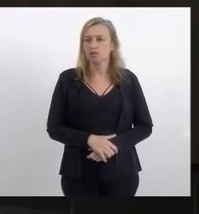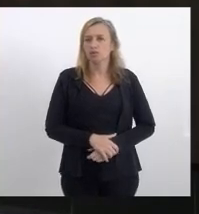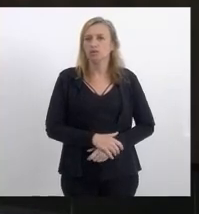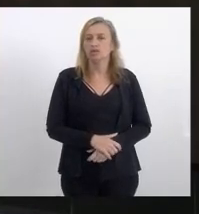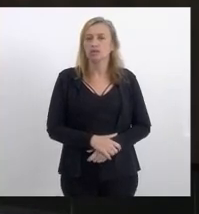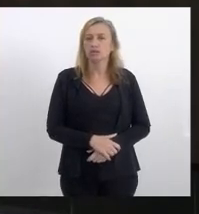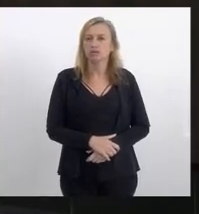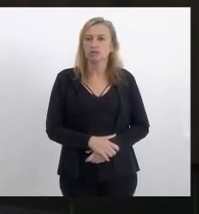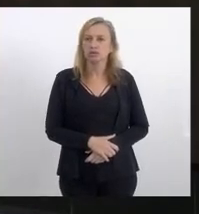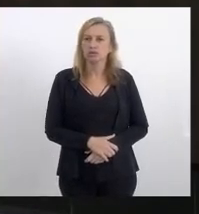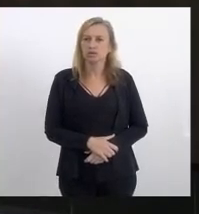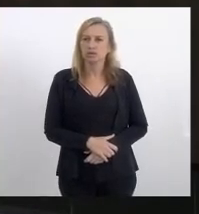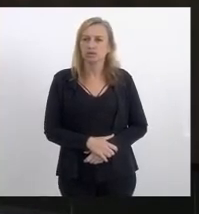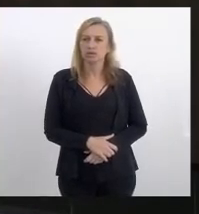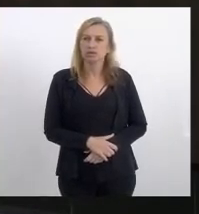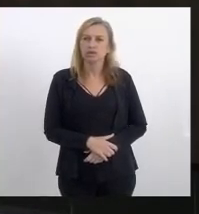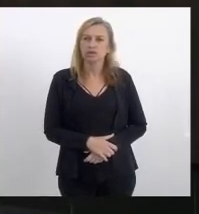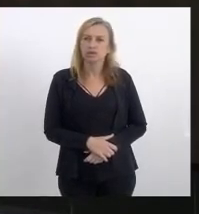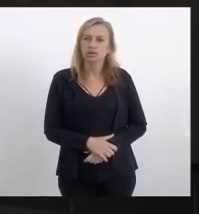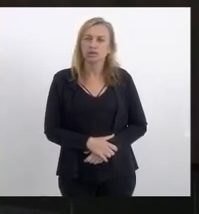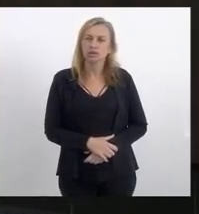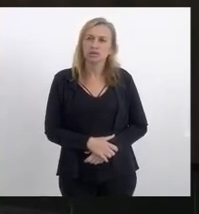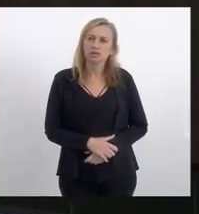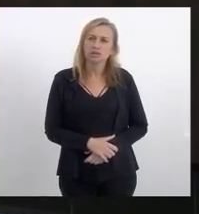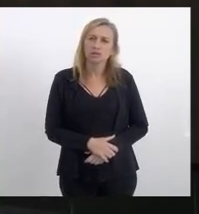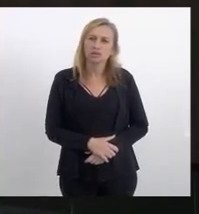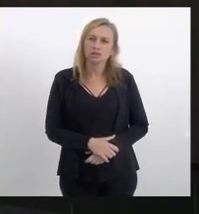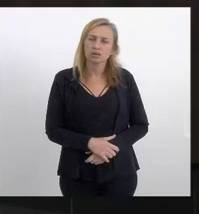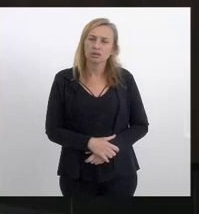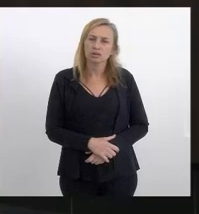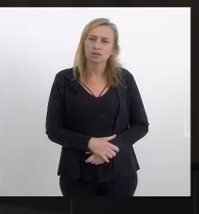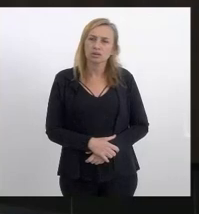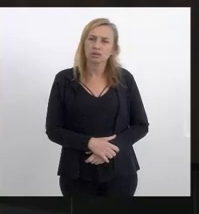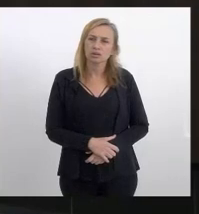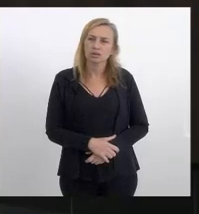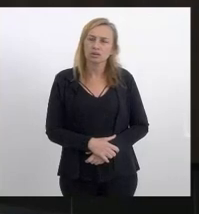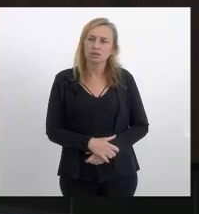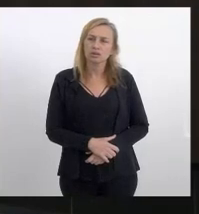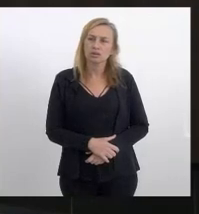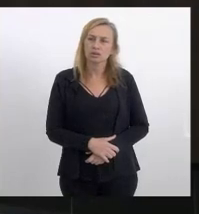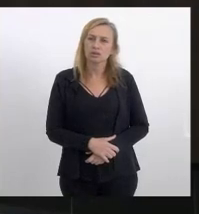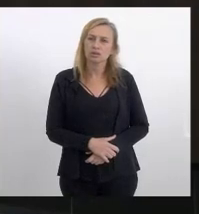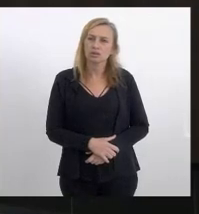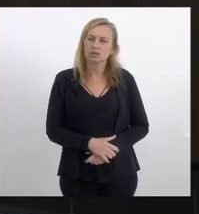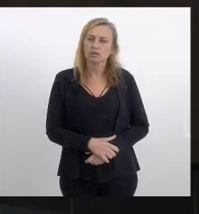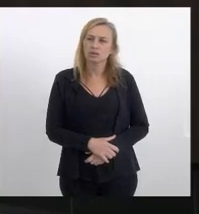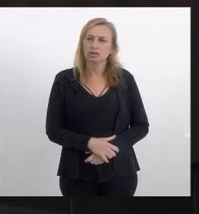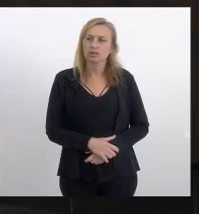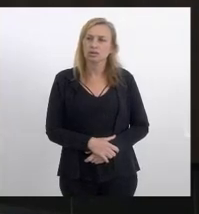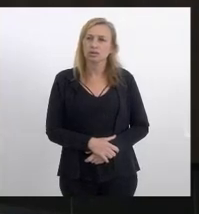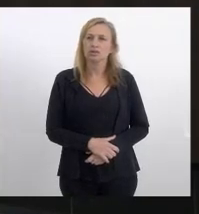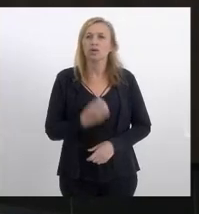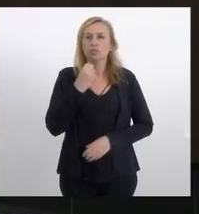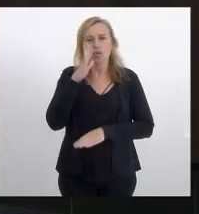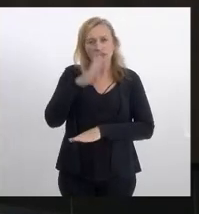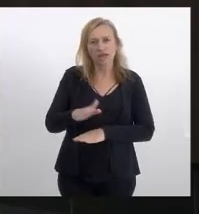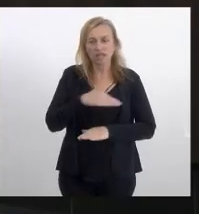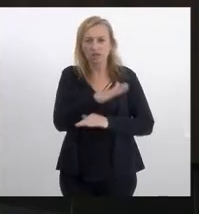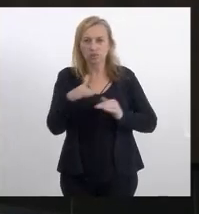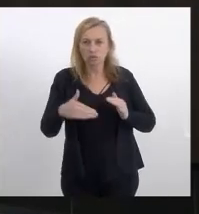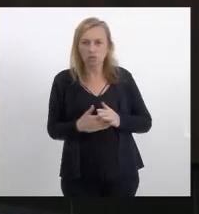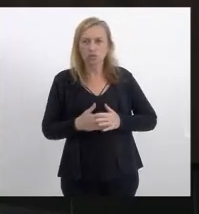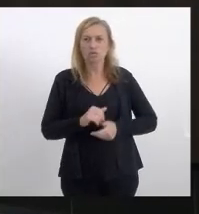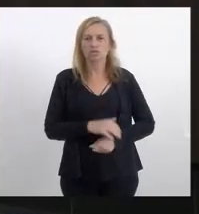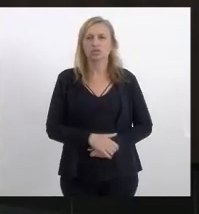E aí E aí é uma boa tarde a todos